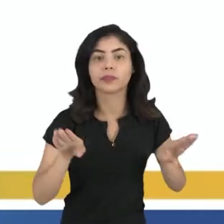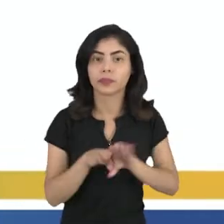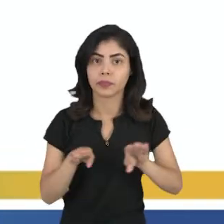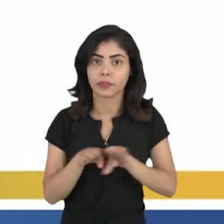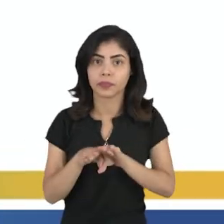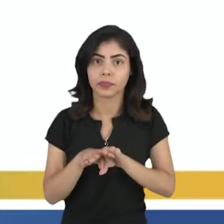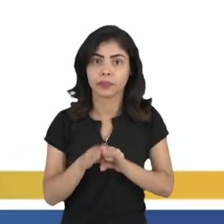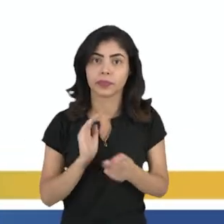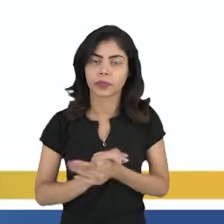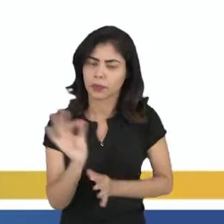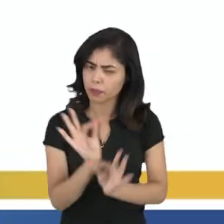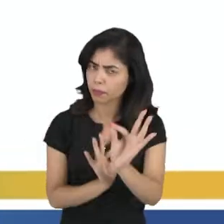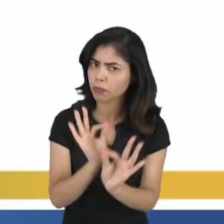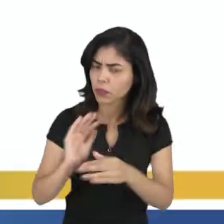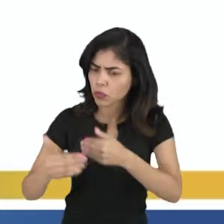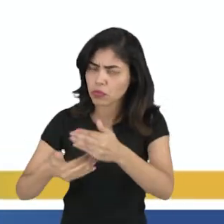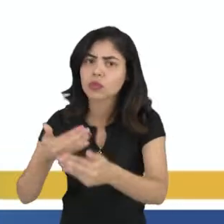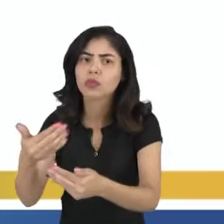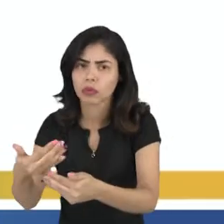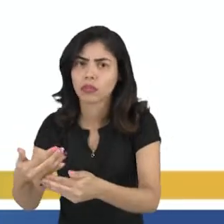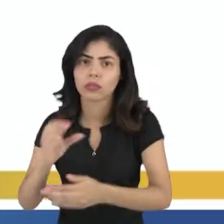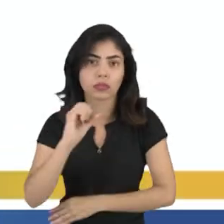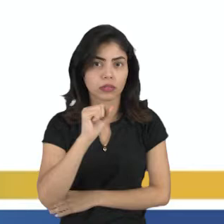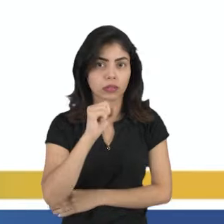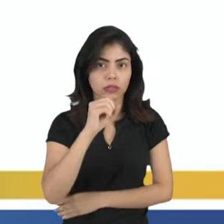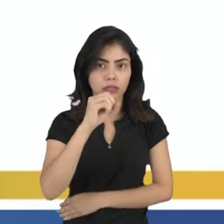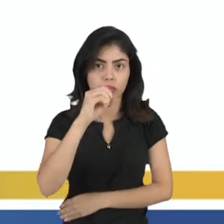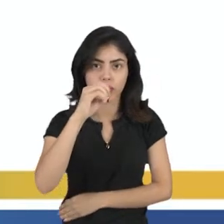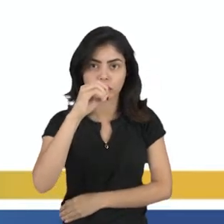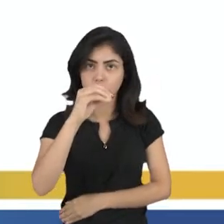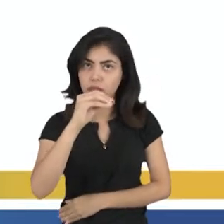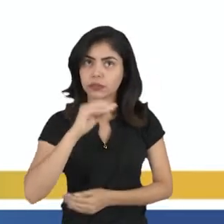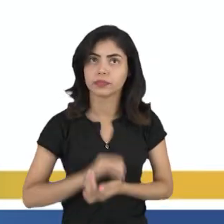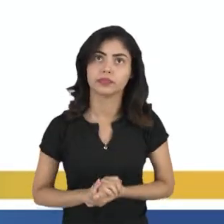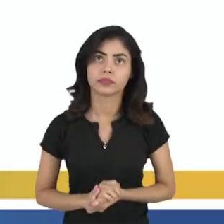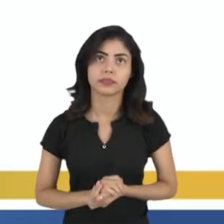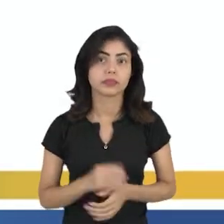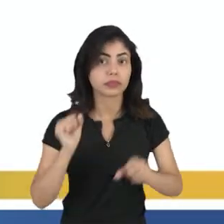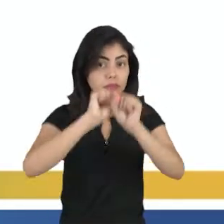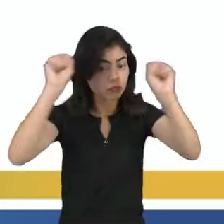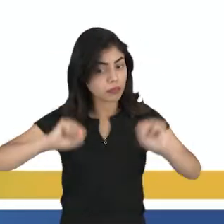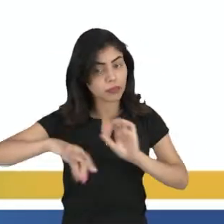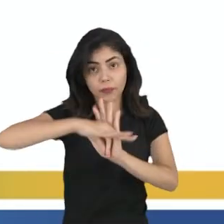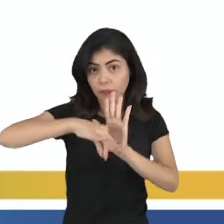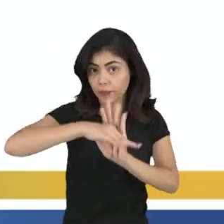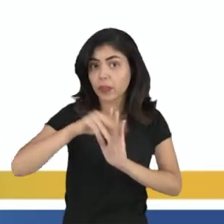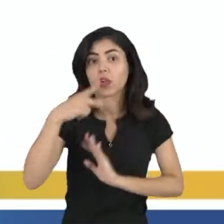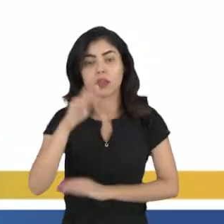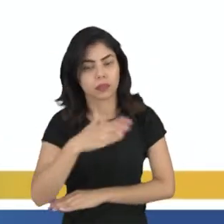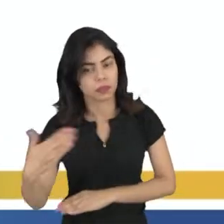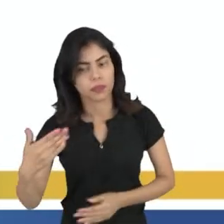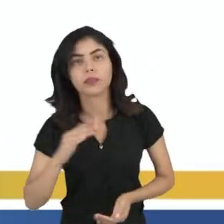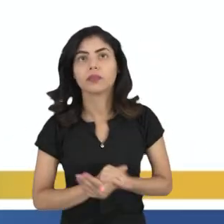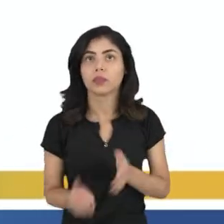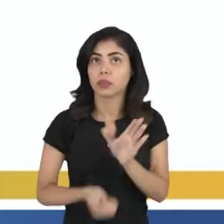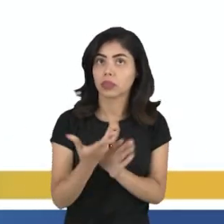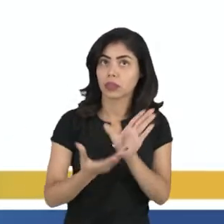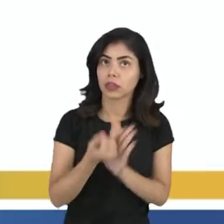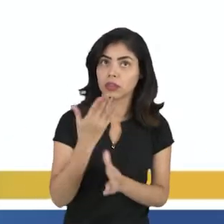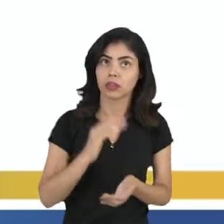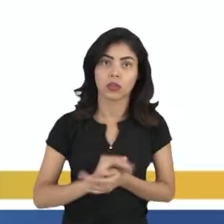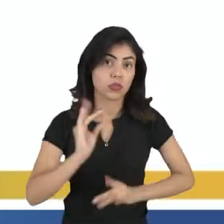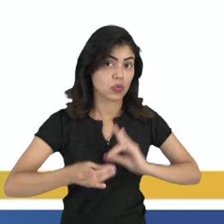para a nutrição e desenvolvimento do embrião. O sistema reprodutor feminino, quando a gente fala aí da produção